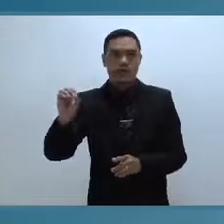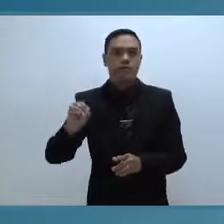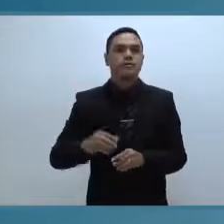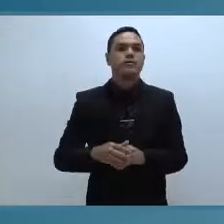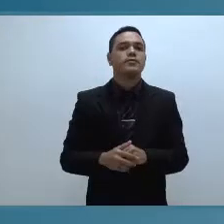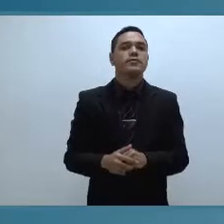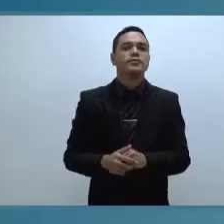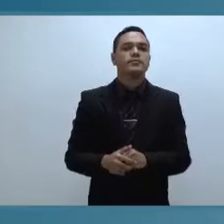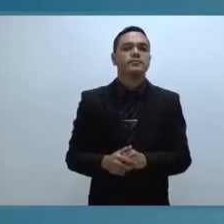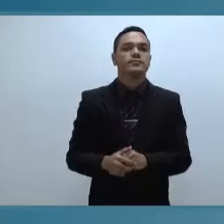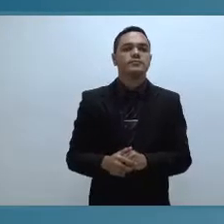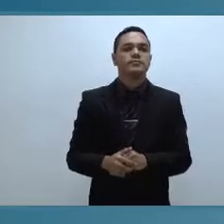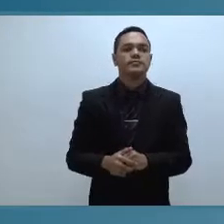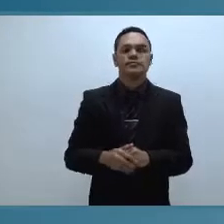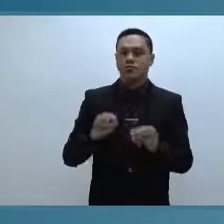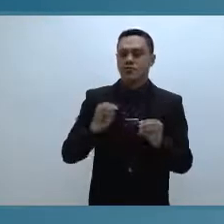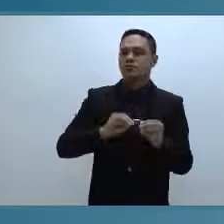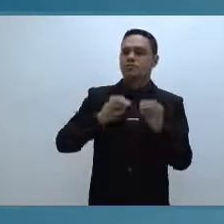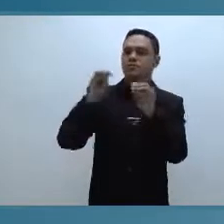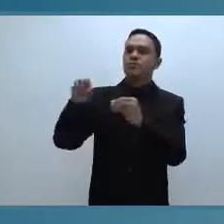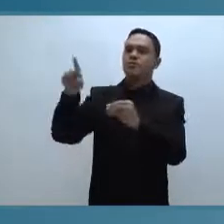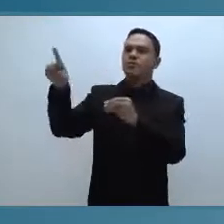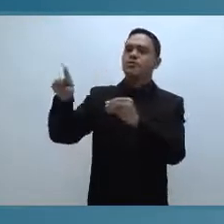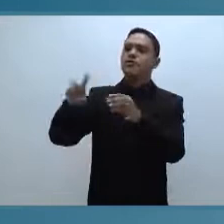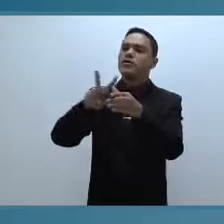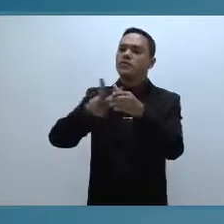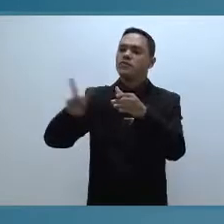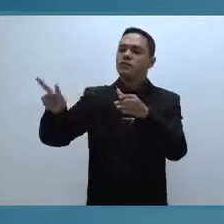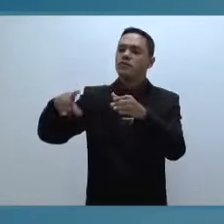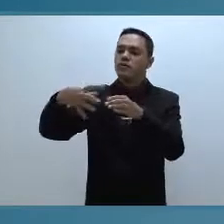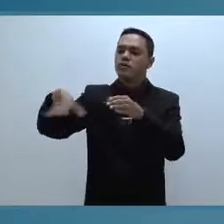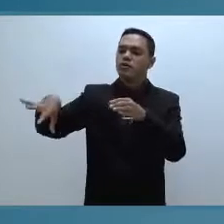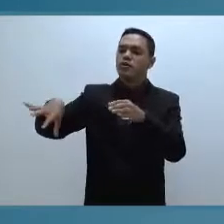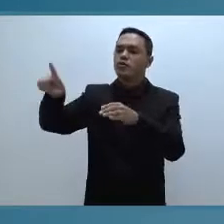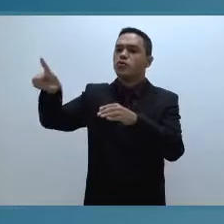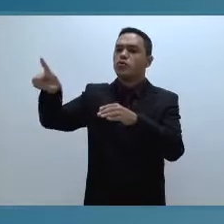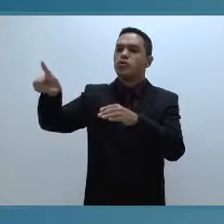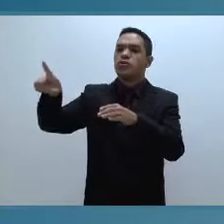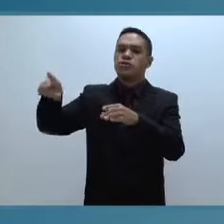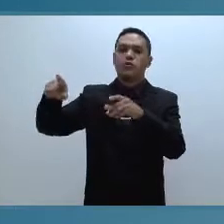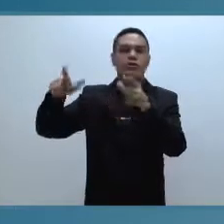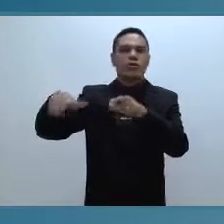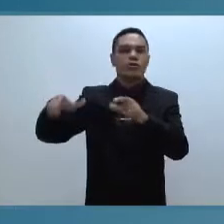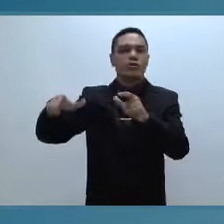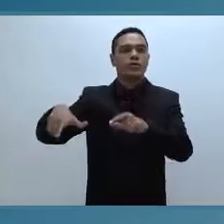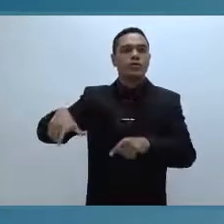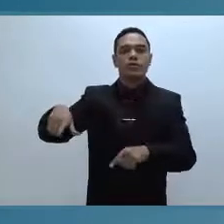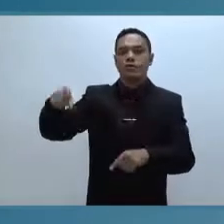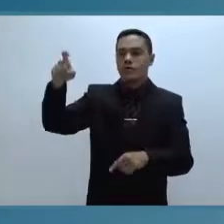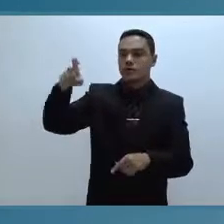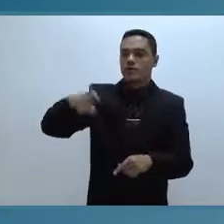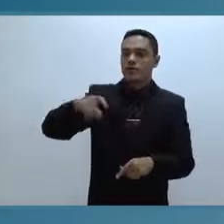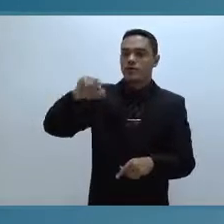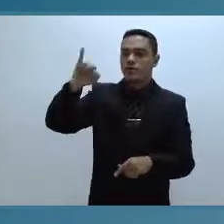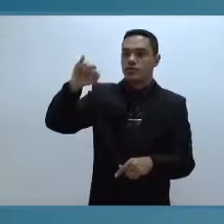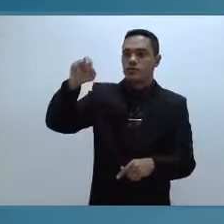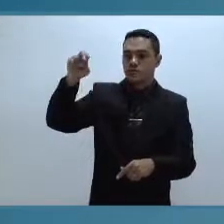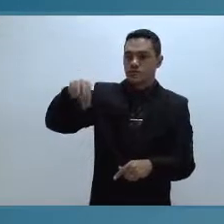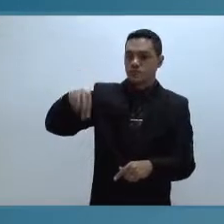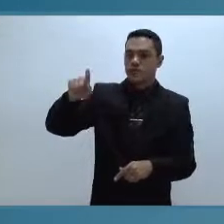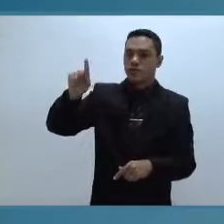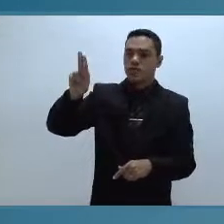na instalada, a comarca se revelou promissora. Eu também conheço Vitória do